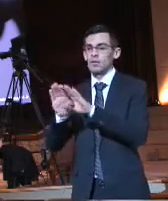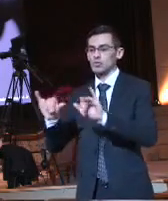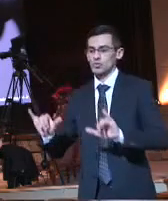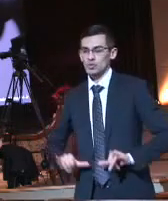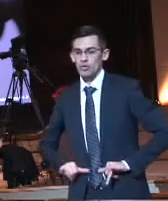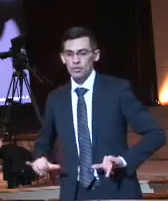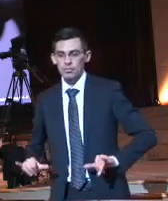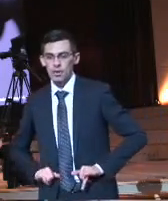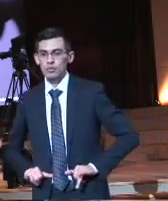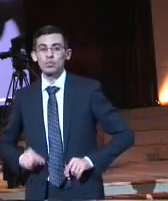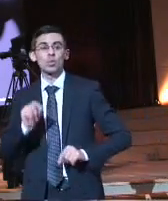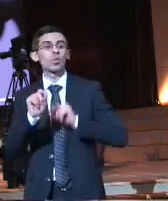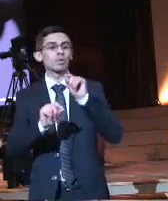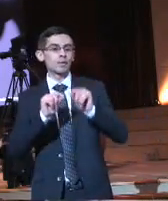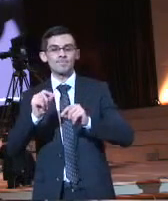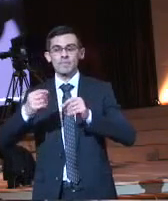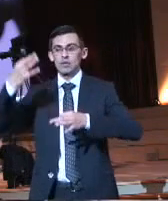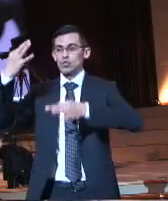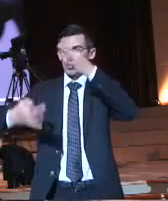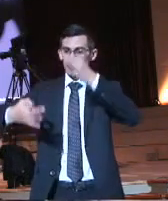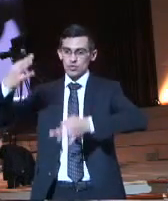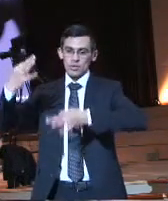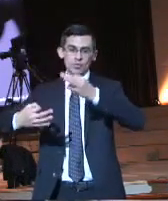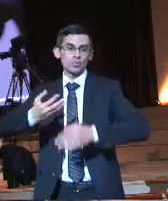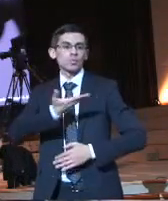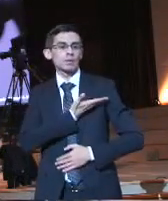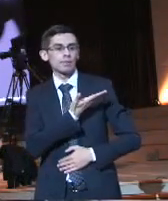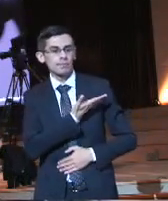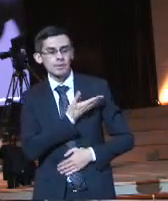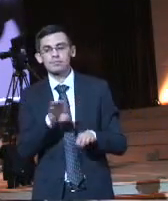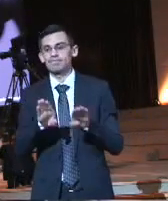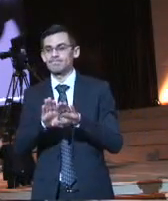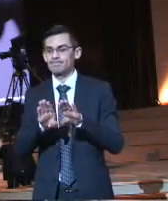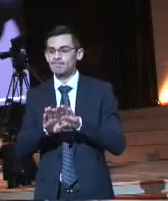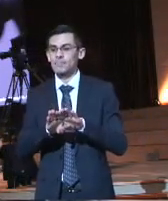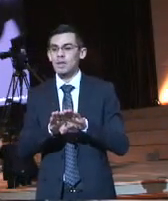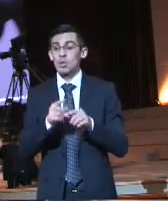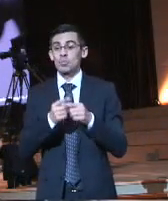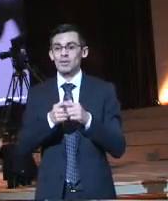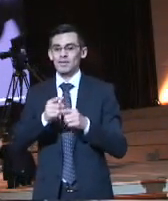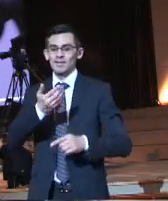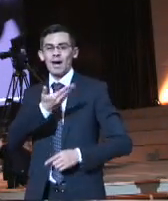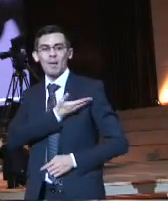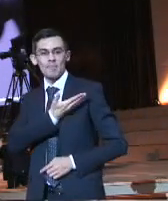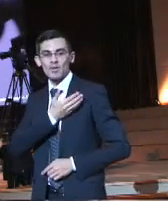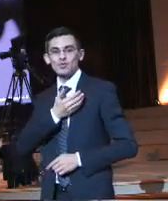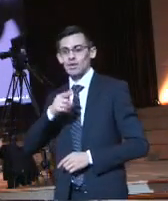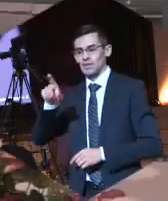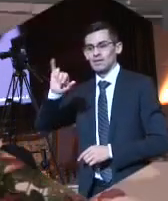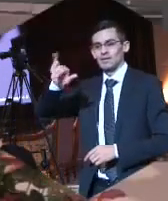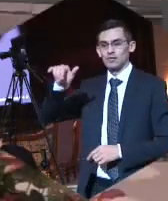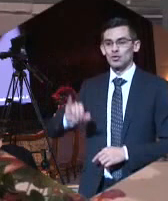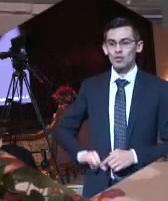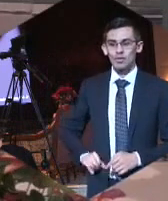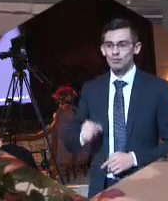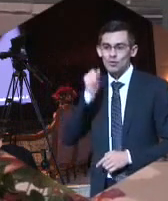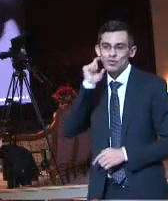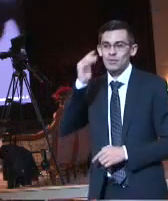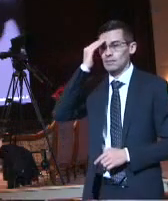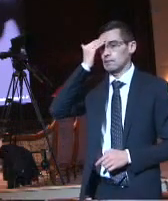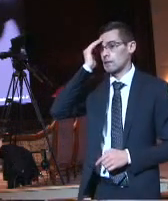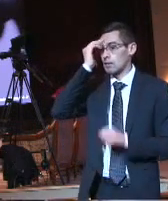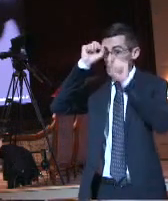do juízo dos seus amigos. Os amigos de Jó não conseguiam entender